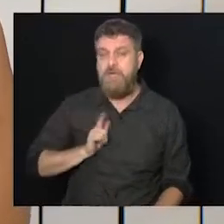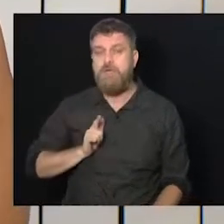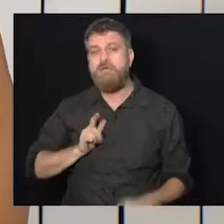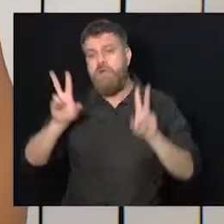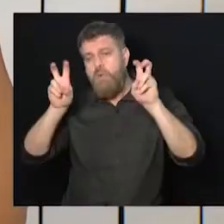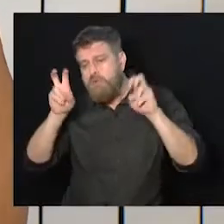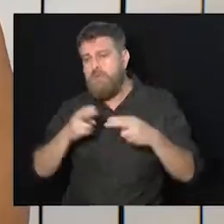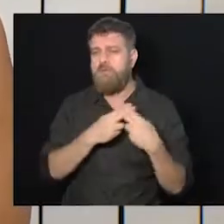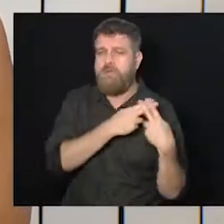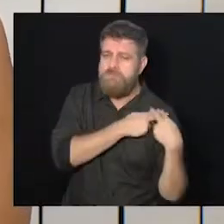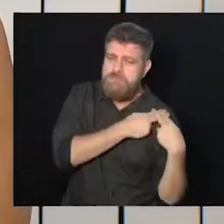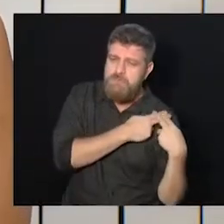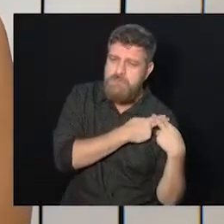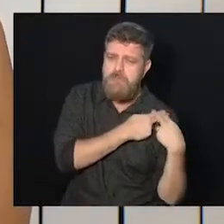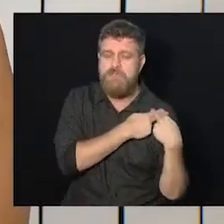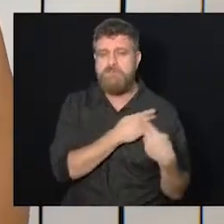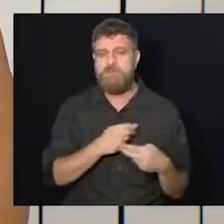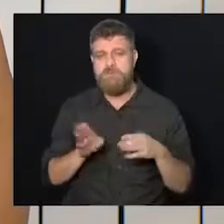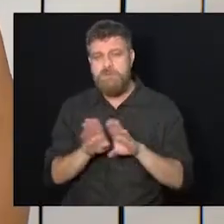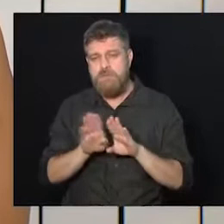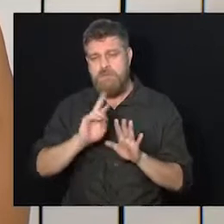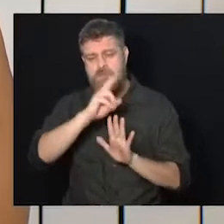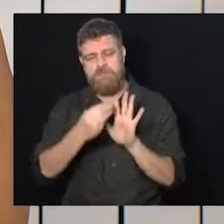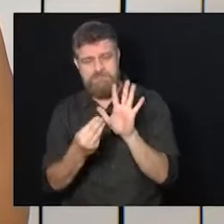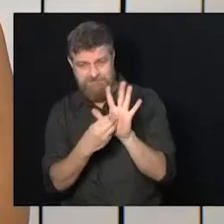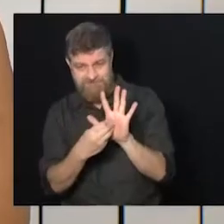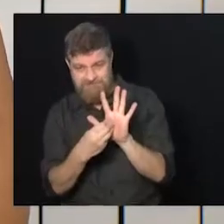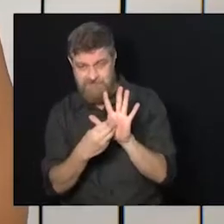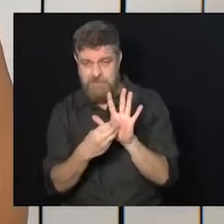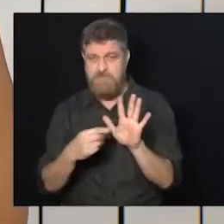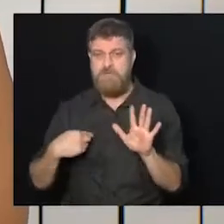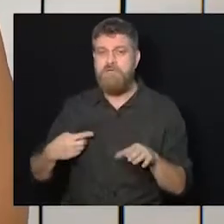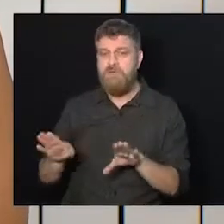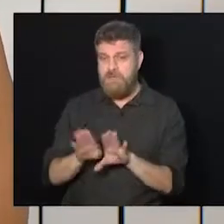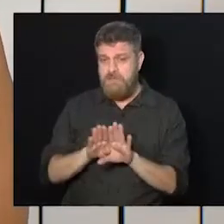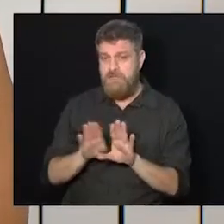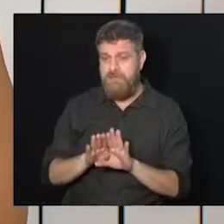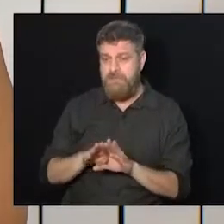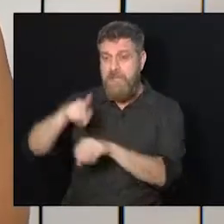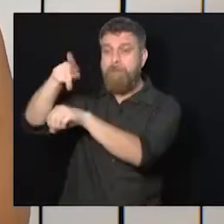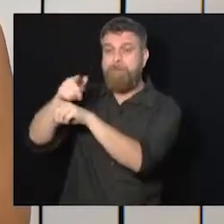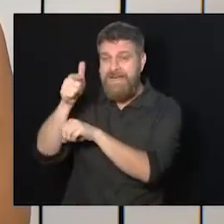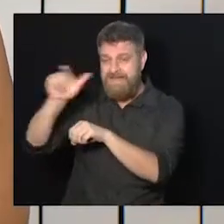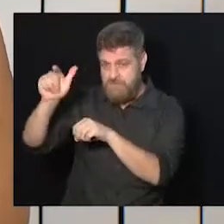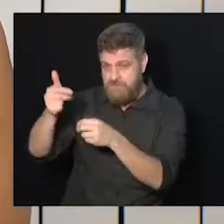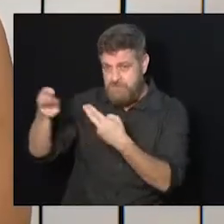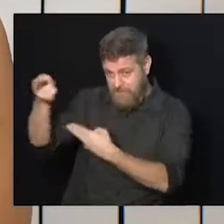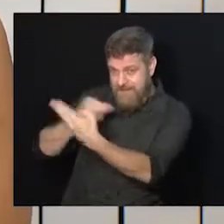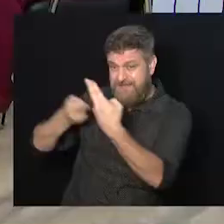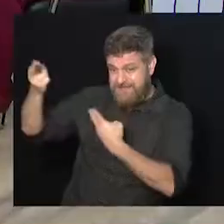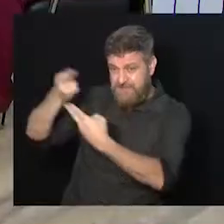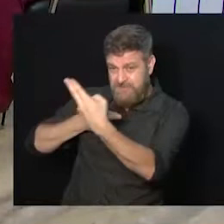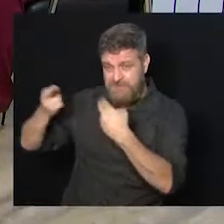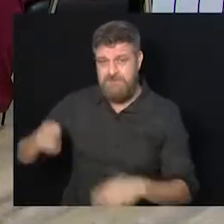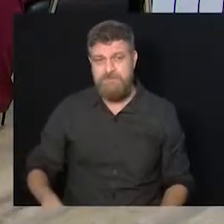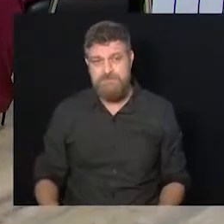da responsabilidade, do bioma, e a gente falou também das relações internacionais, vereador.